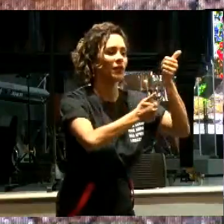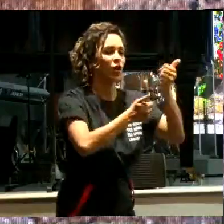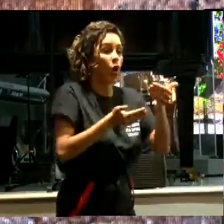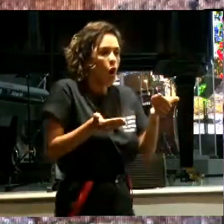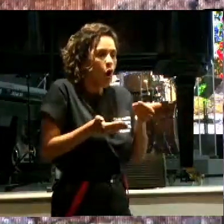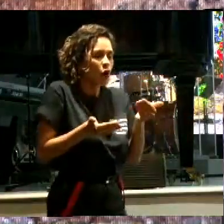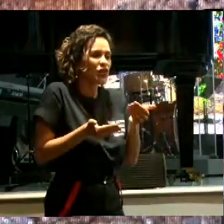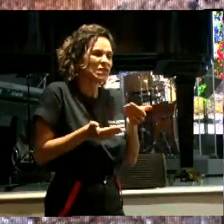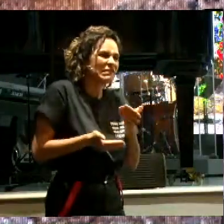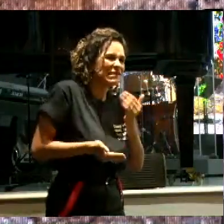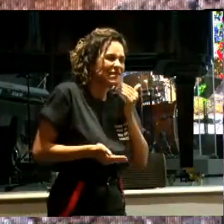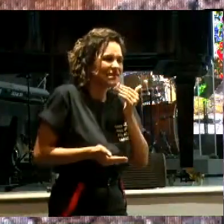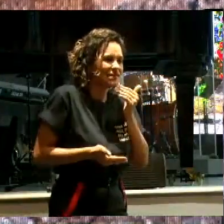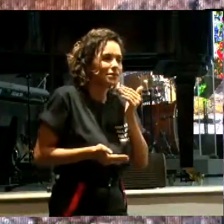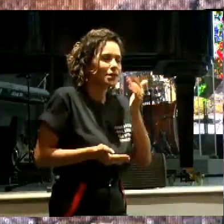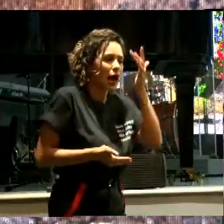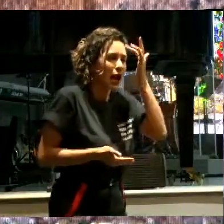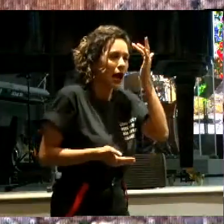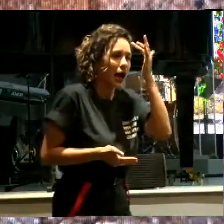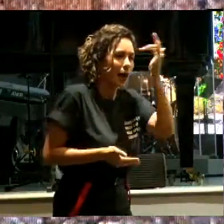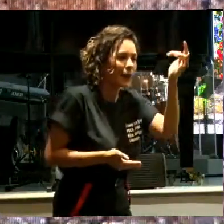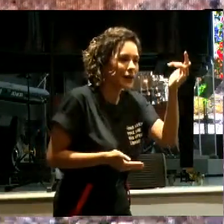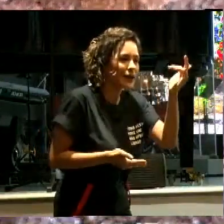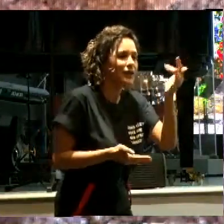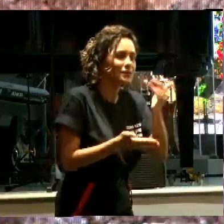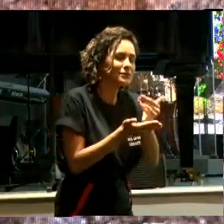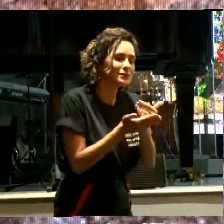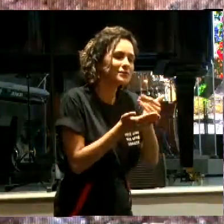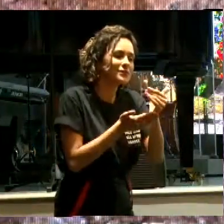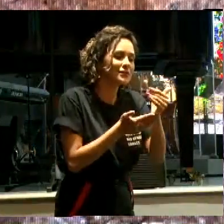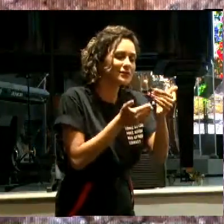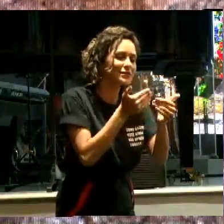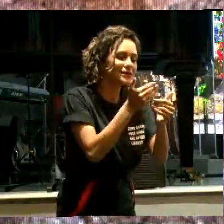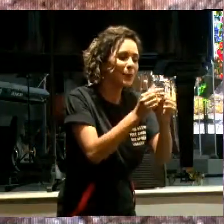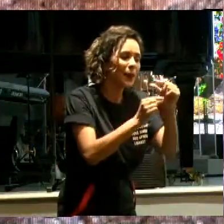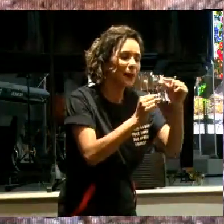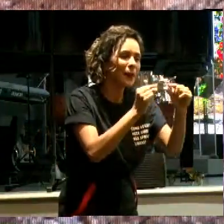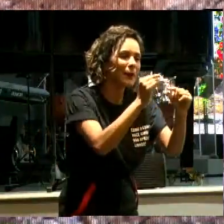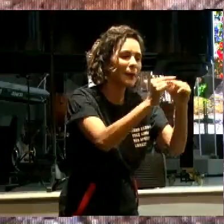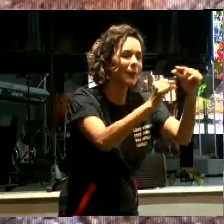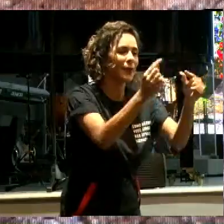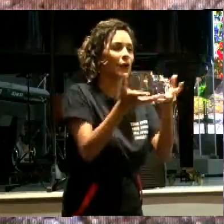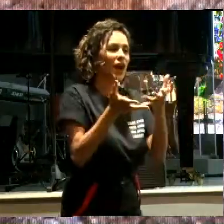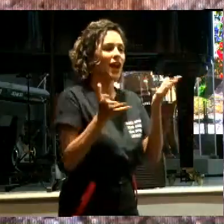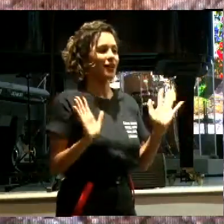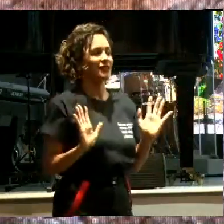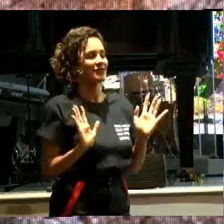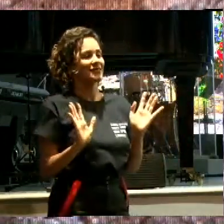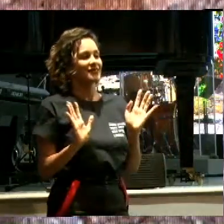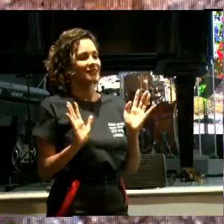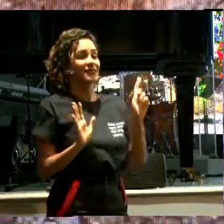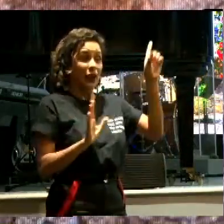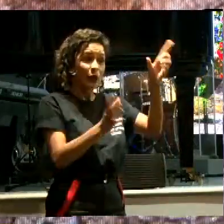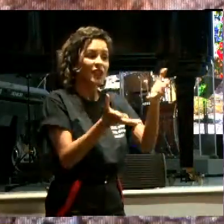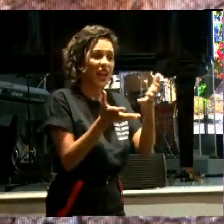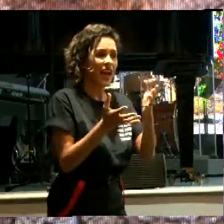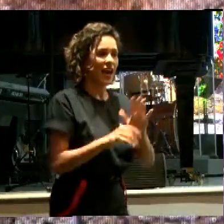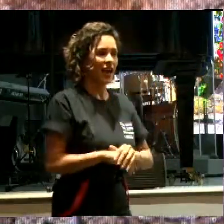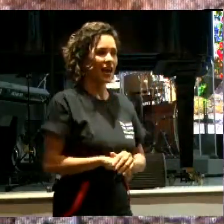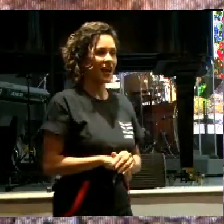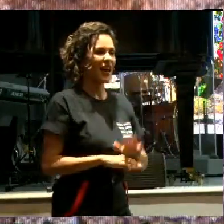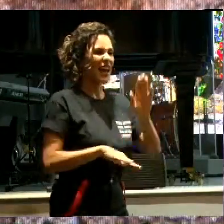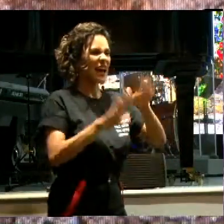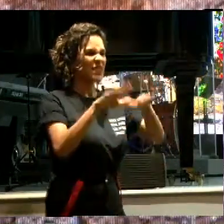você foi hoje. Não quero fazer tudo de uma vez. Enquanto eu queria fazer tudo de uma vez, eu não